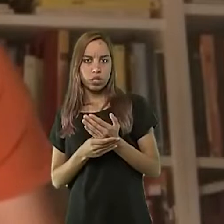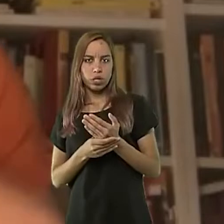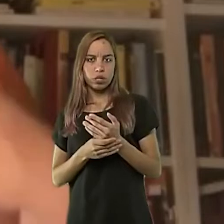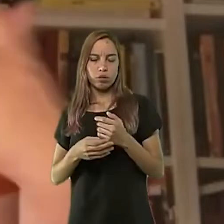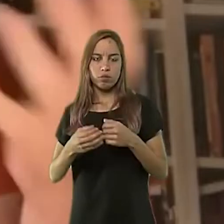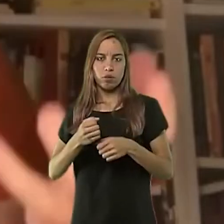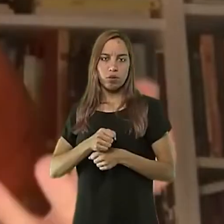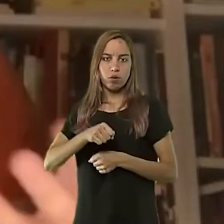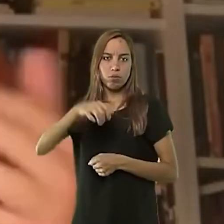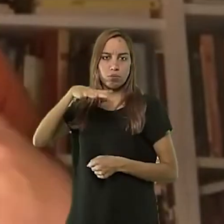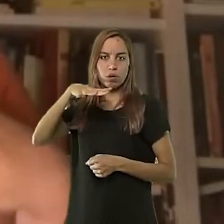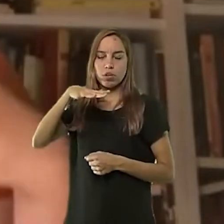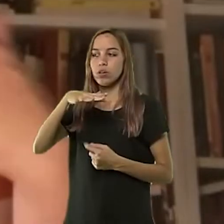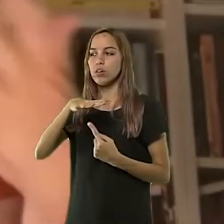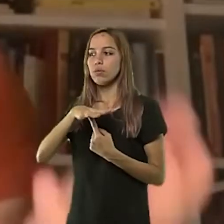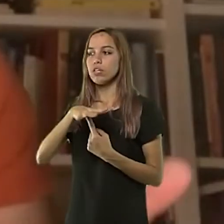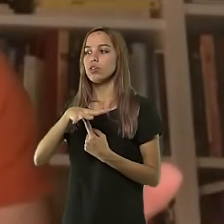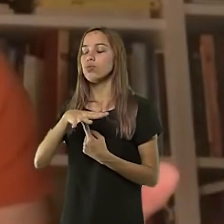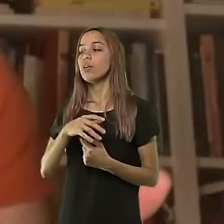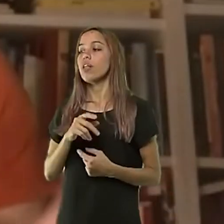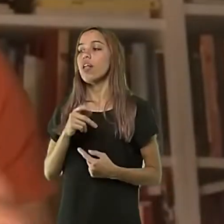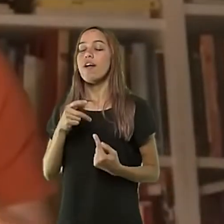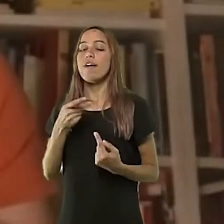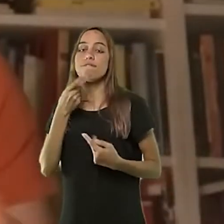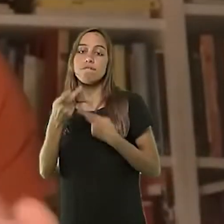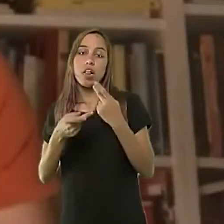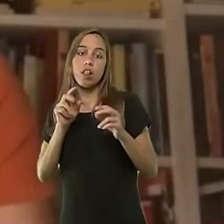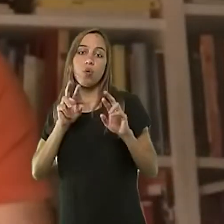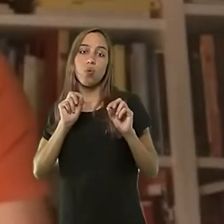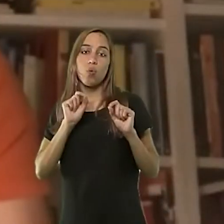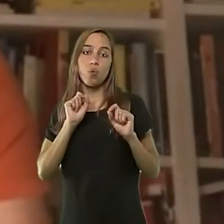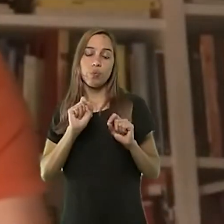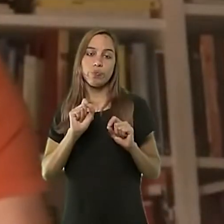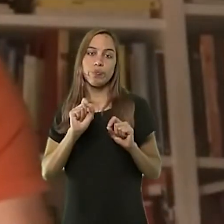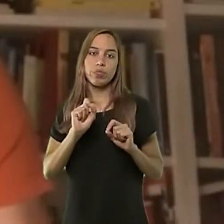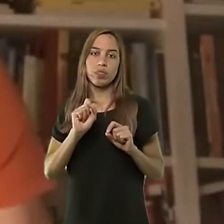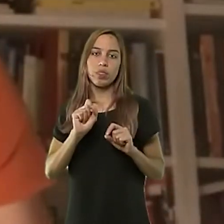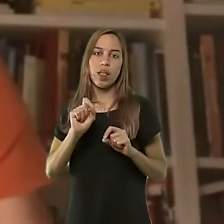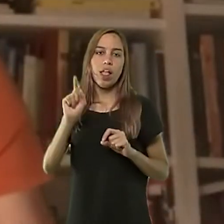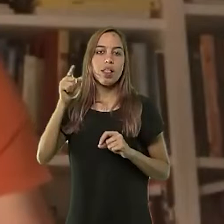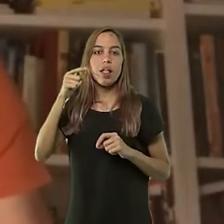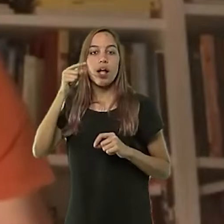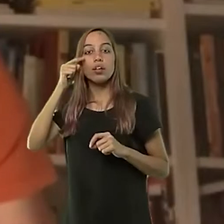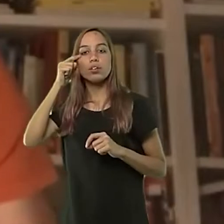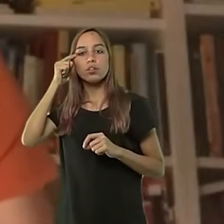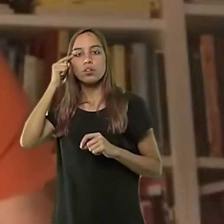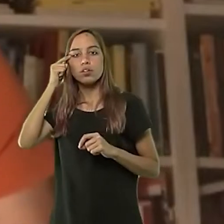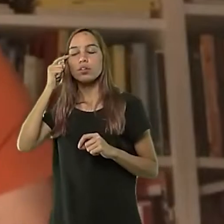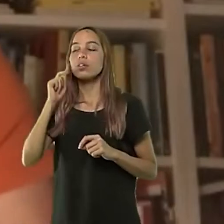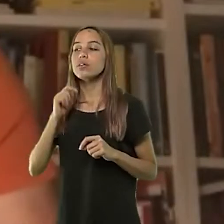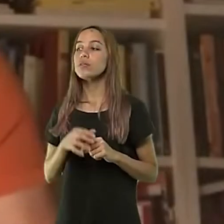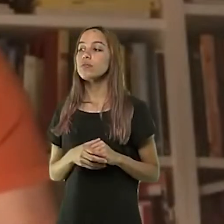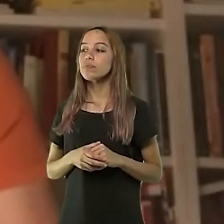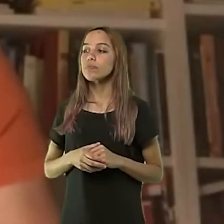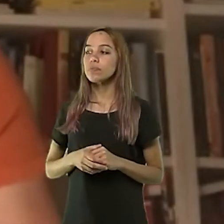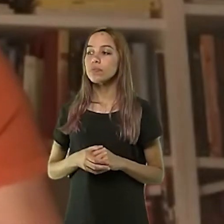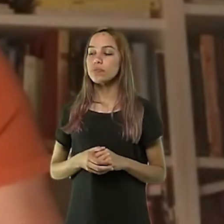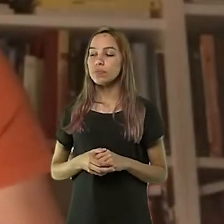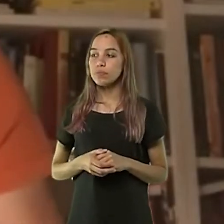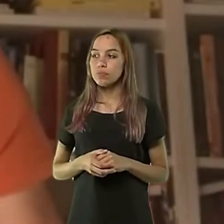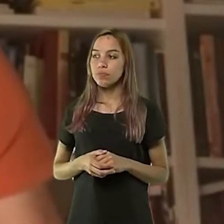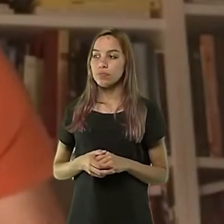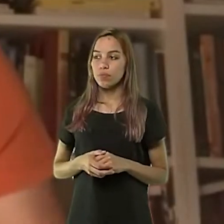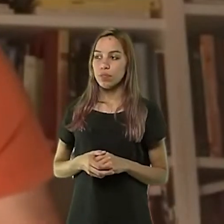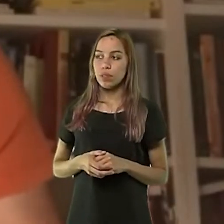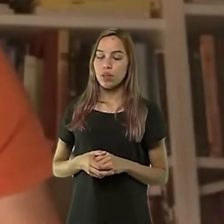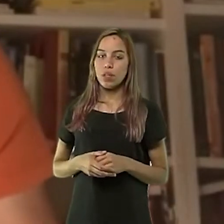Na verdade ele passa-se no Paquistão, ainda que eu não nomeie o país. O país não é nunca nomeado, mas passa-se no Paquistão. E é